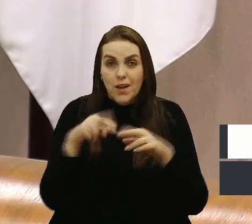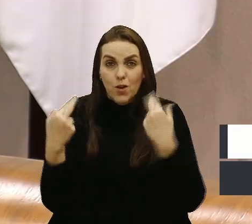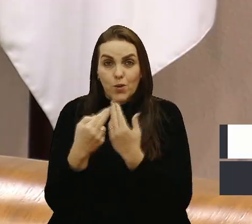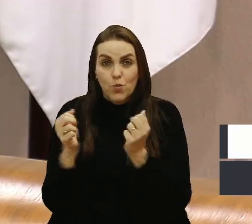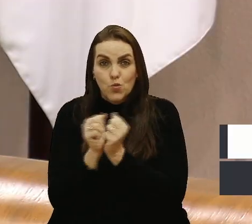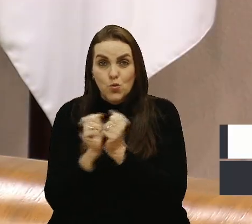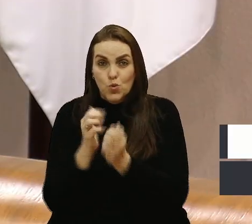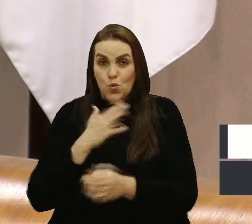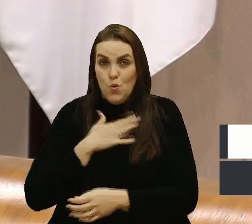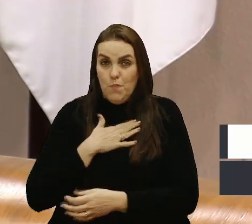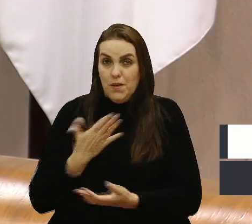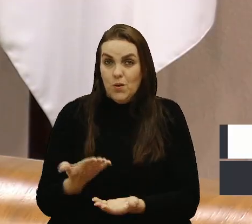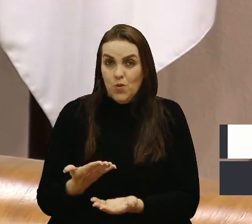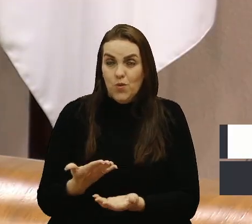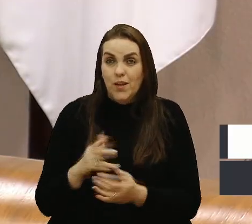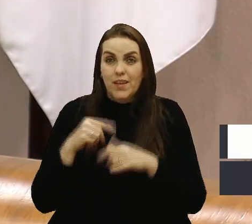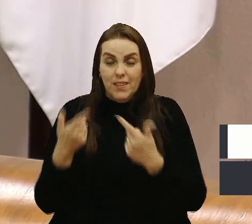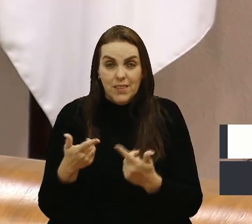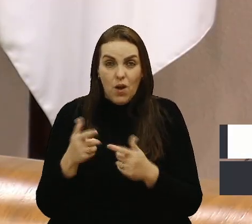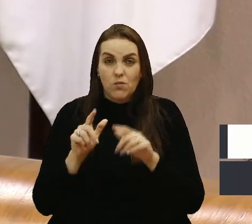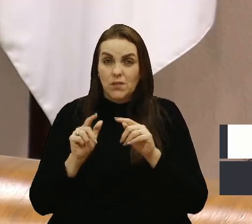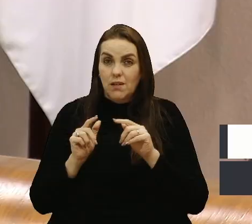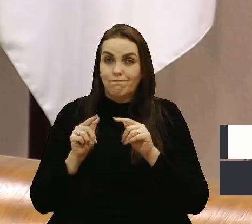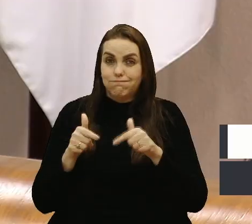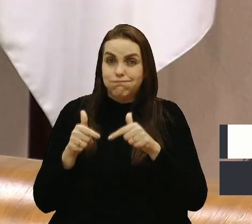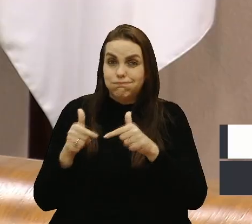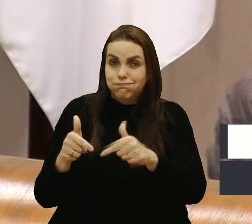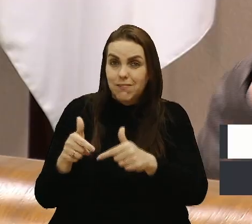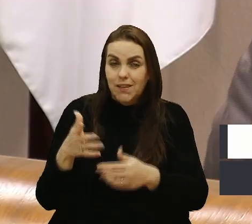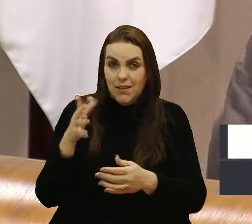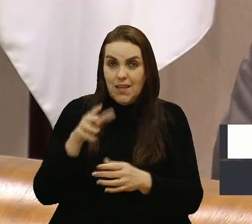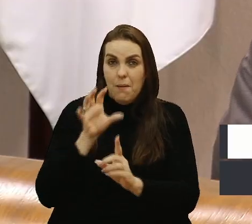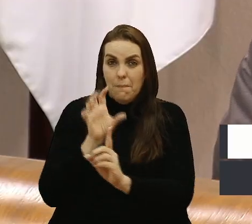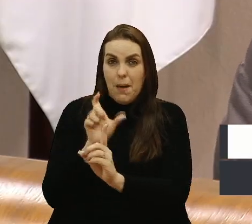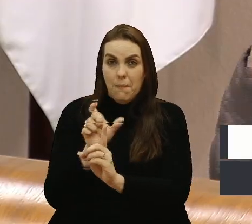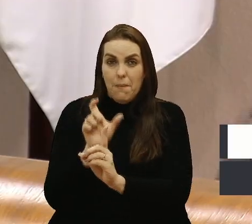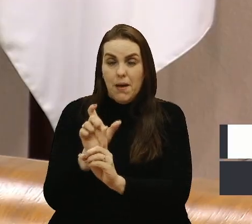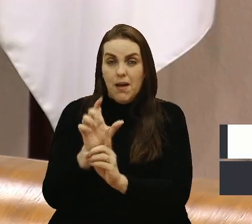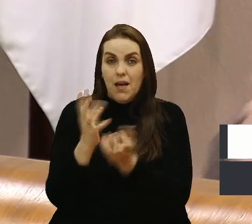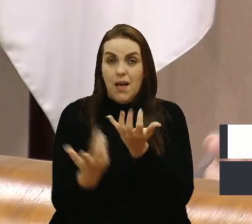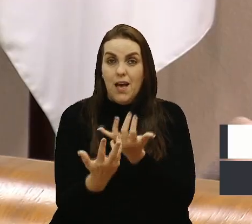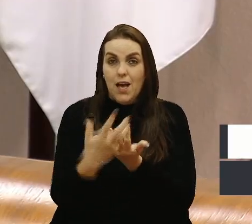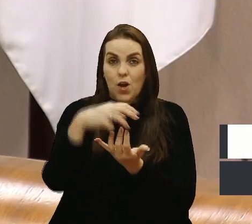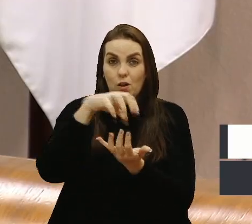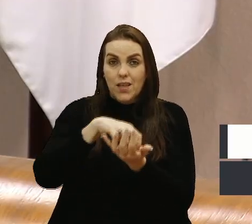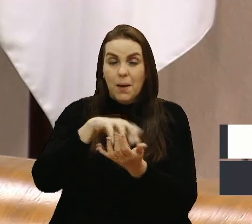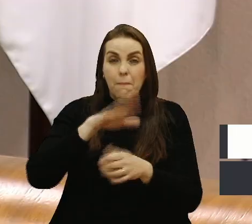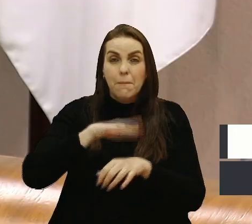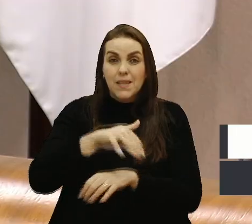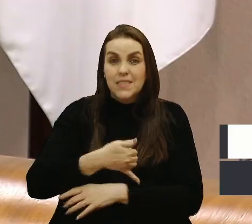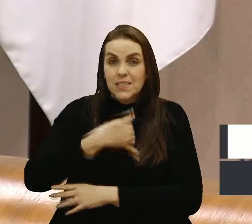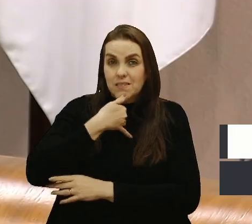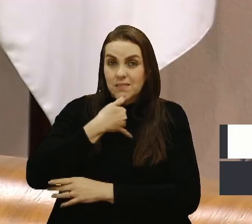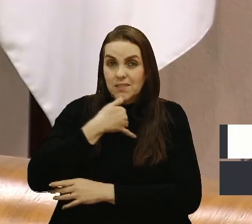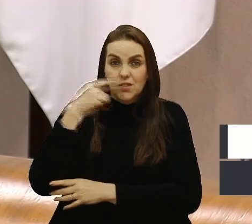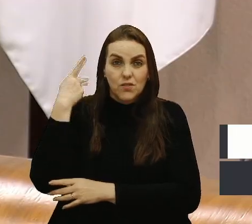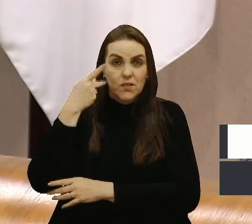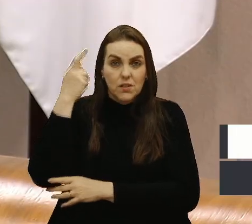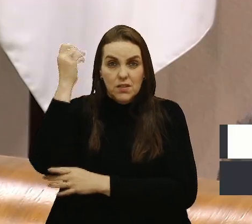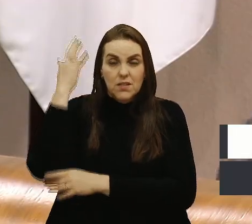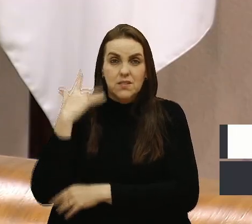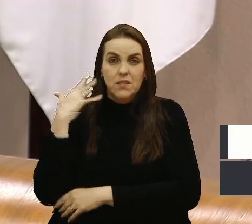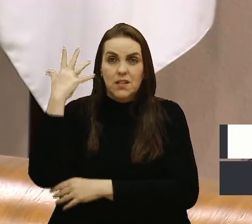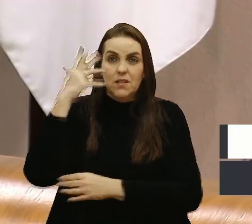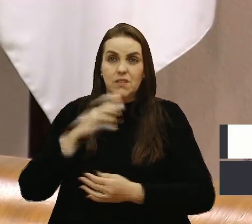parte, vereadora. Então, são ataques à empresa, e eu acredito que o que é mais triste, vereadora Daiane, é que é